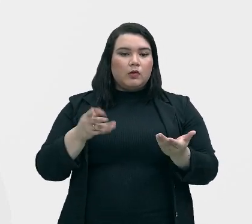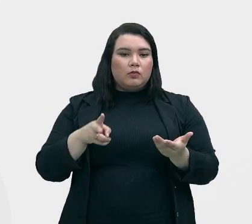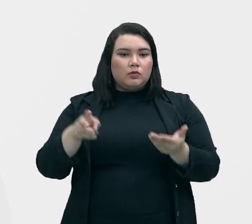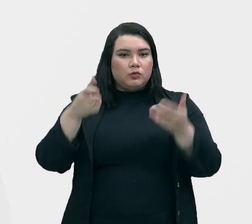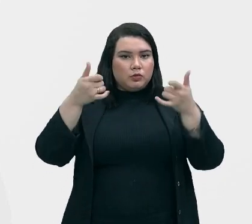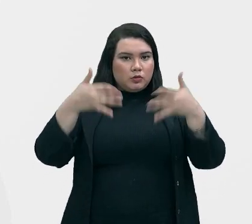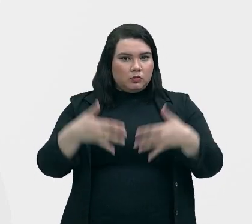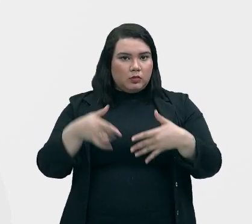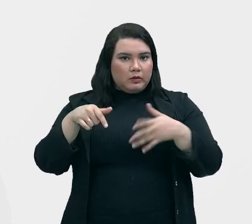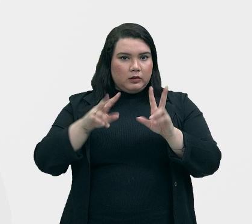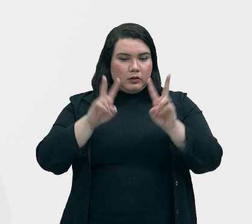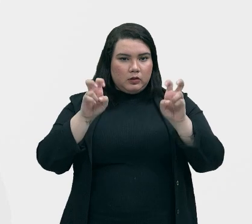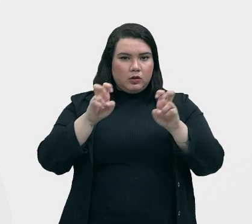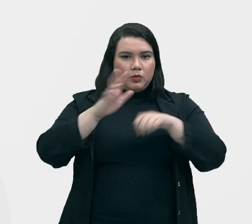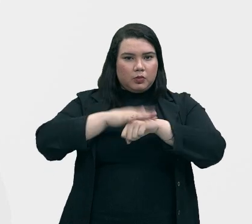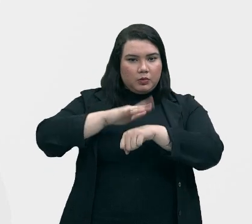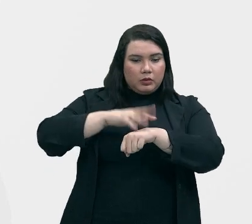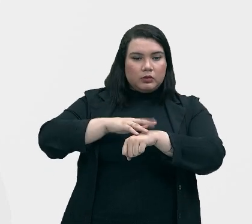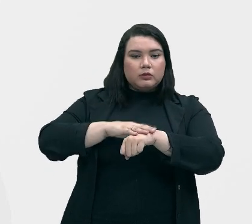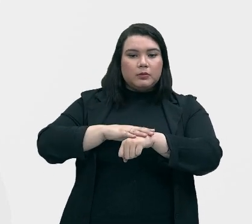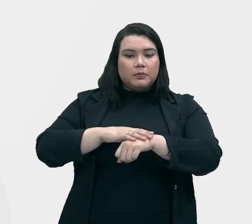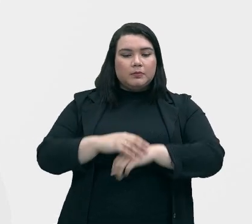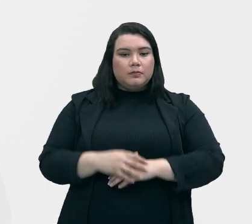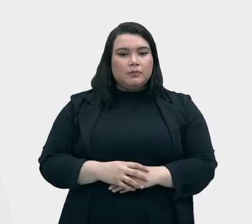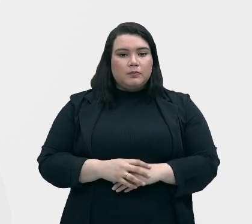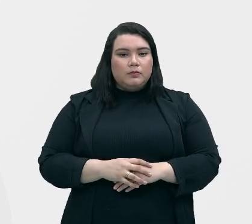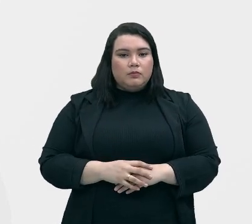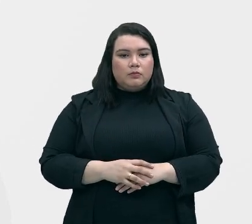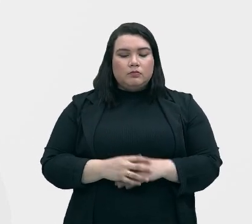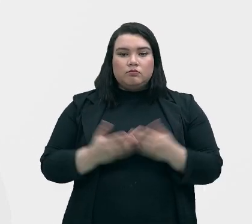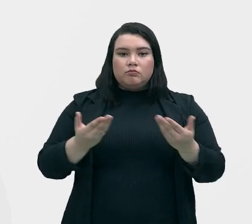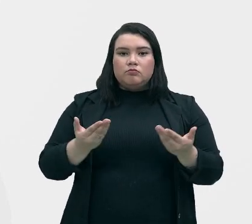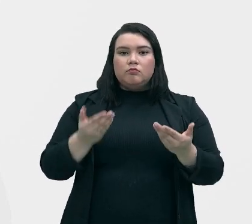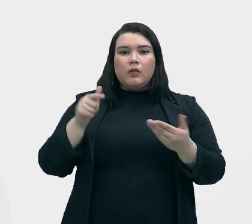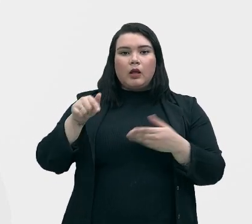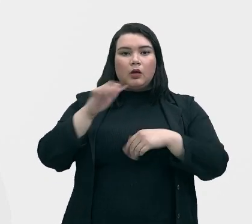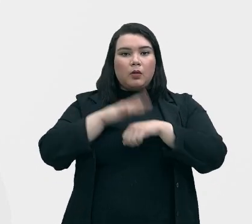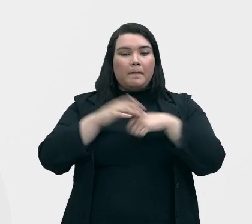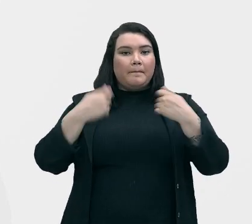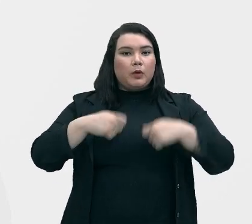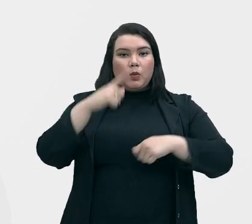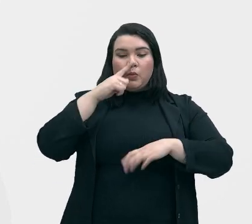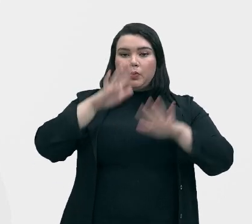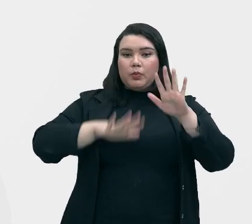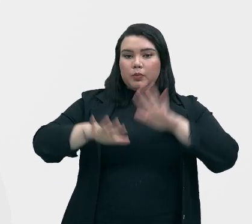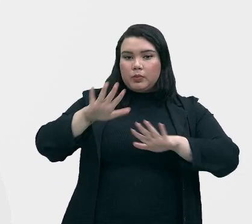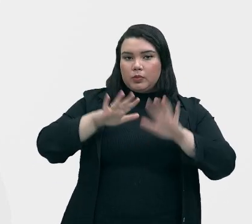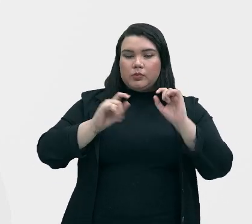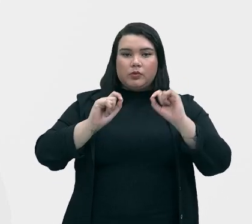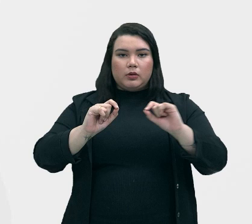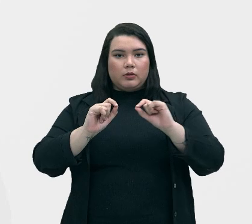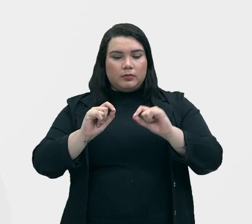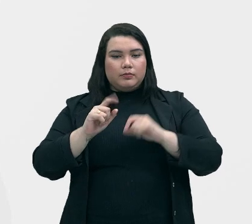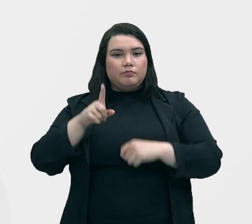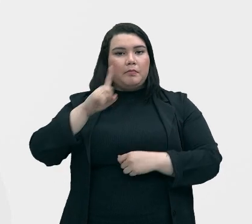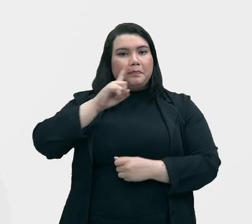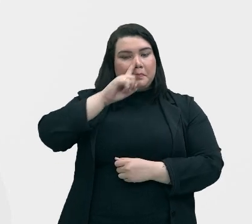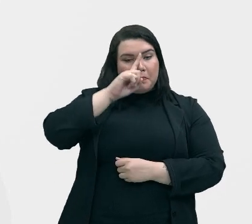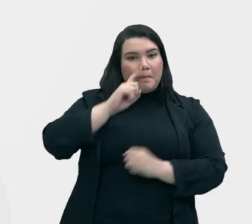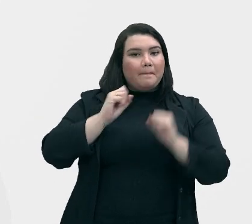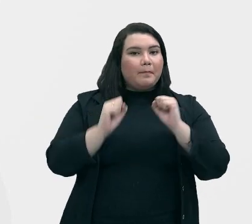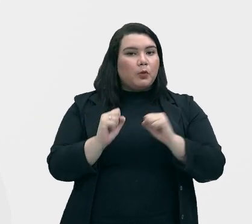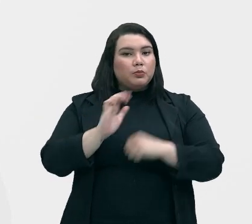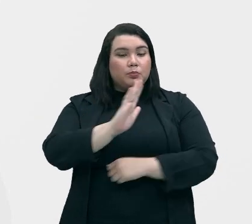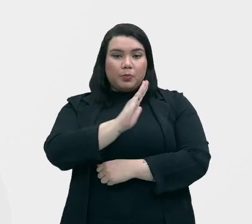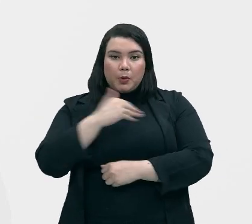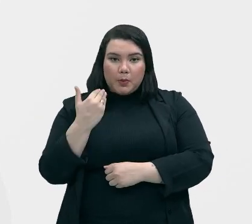da pneumonia. E a pneumonia, a gente precisa ter cuidado, professora Yara, que é uma doença que pode levar à